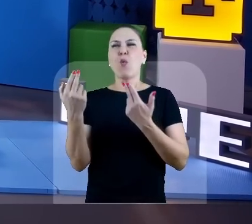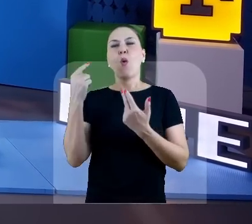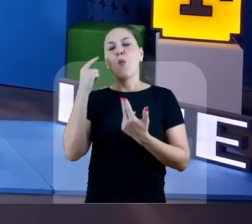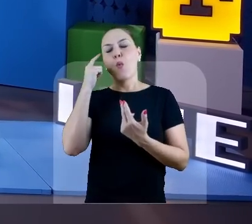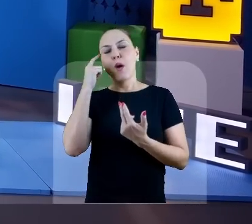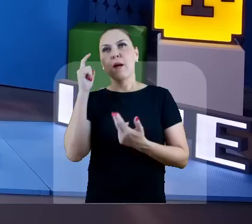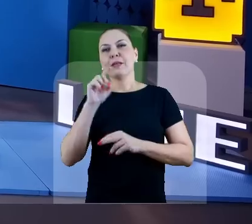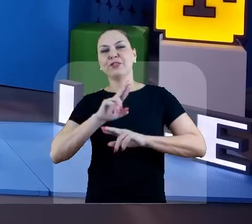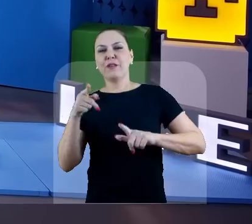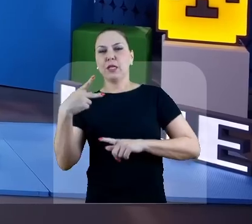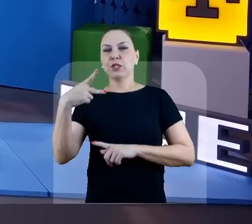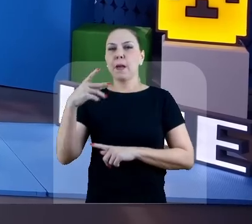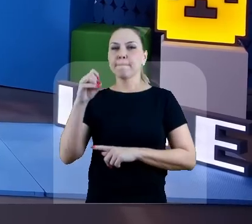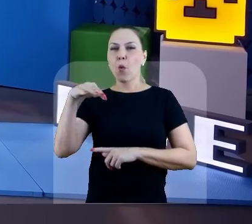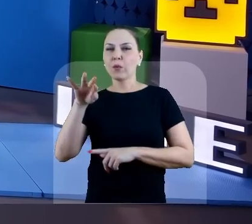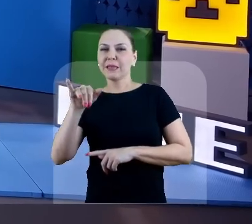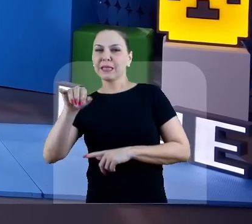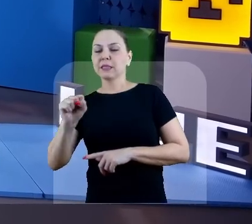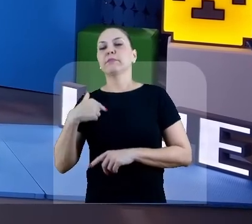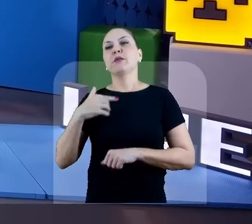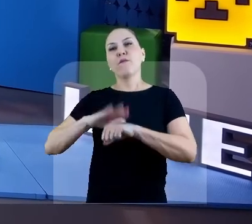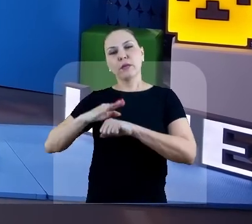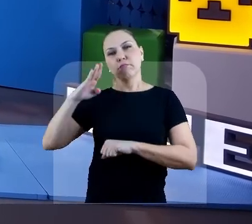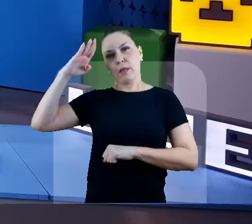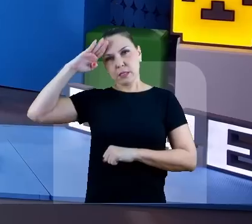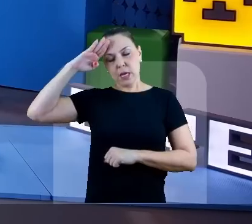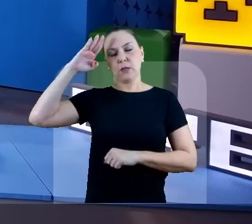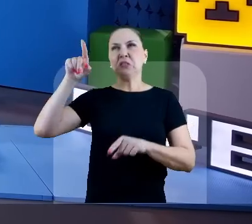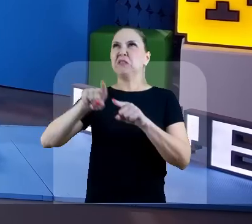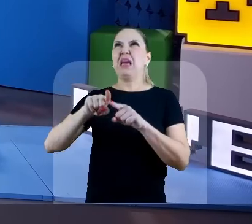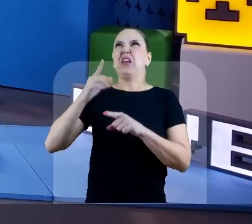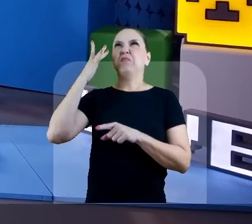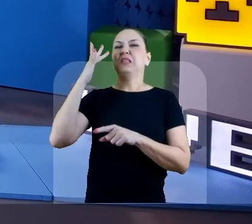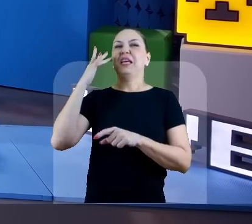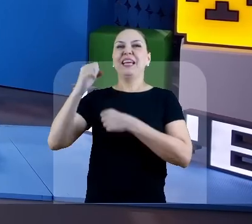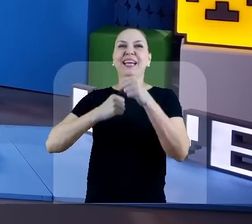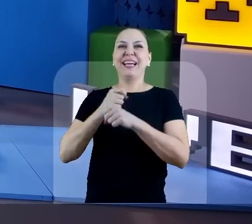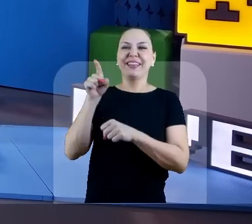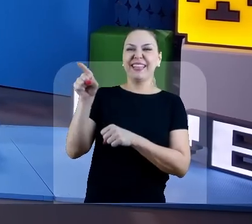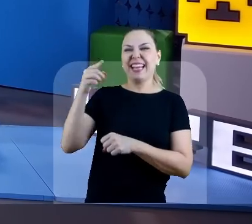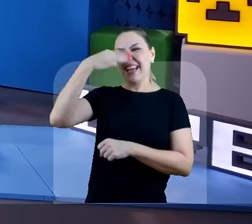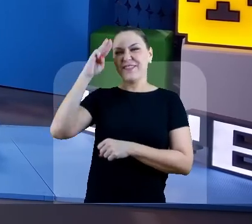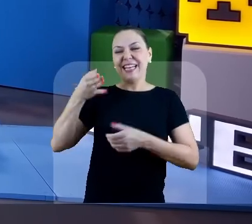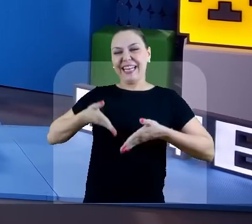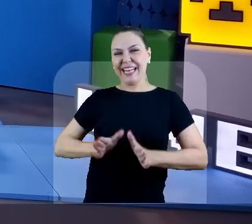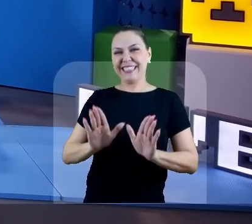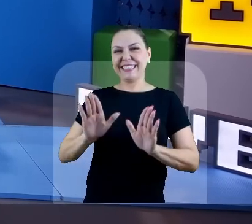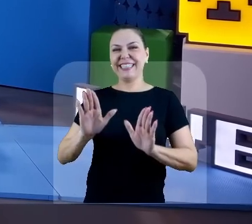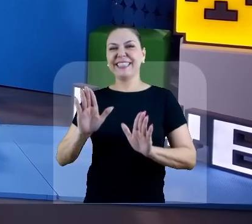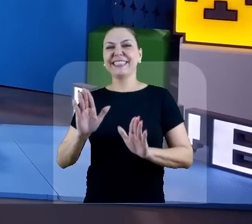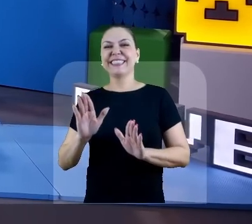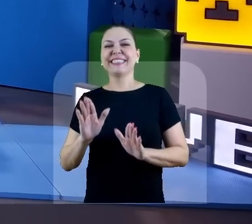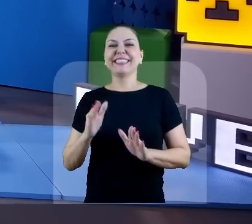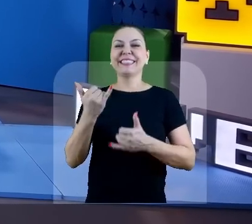igual do Marcos Pontes, mas cheguei na Escola de Educação Física do Exército, não vou falar o ano, foi o ano que ela nasceu, né? Tinham